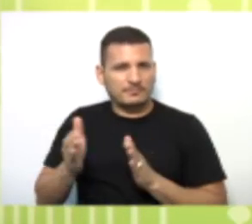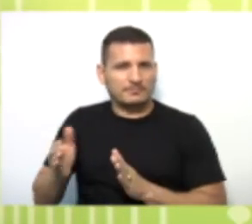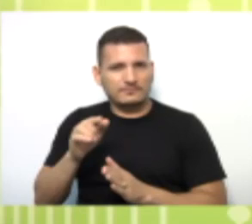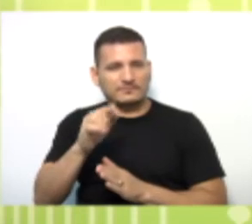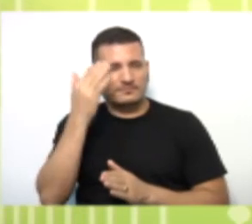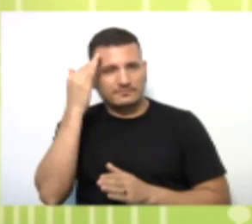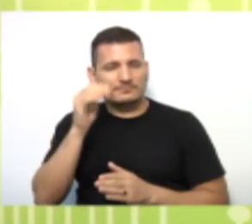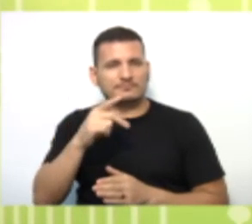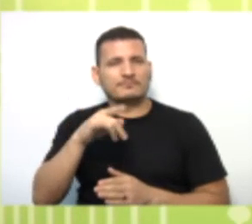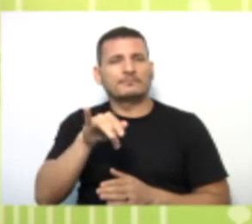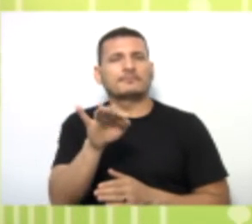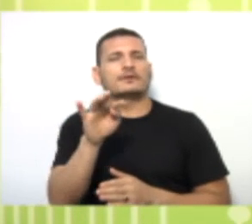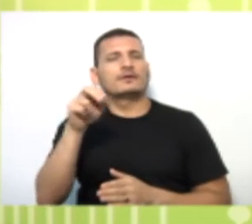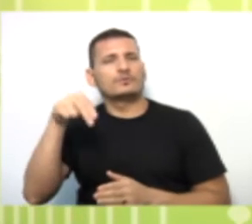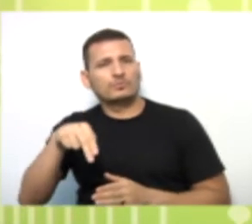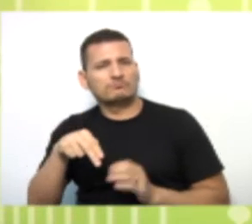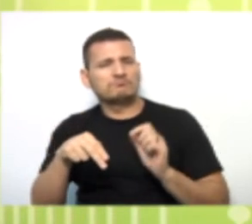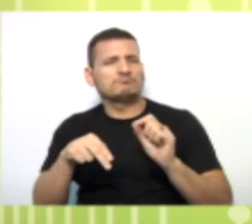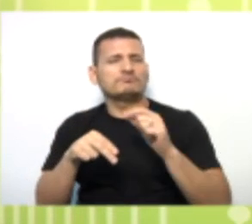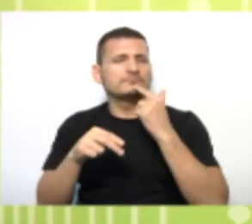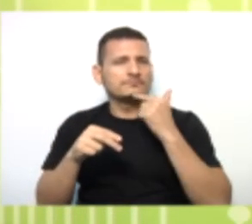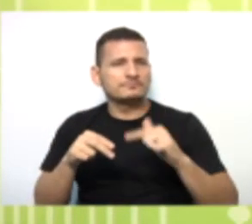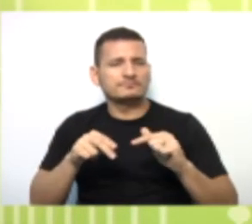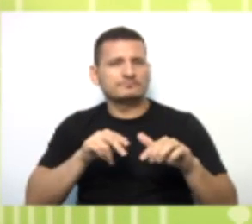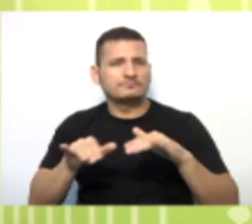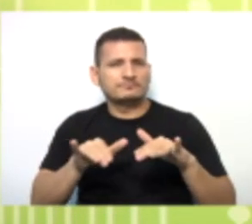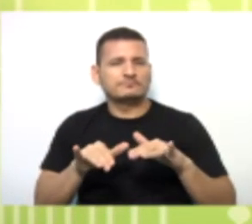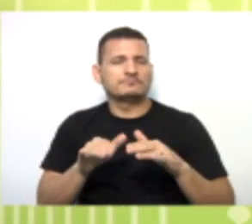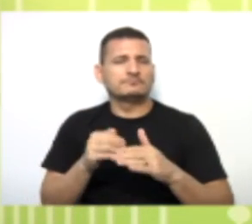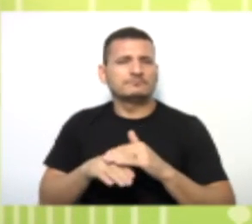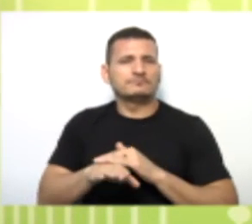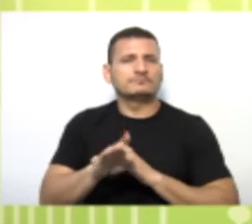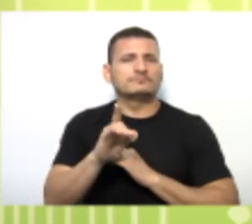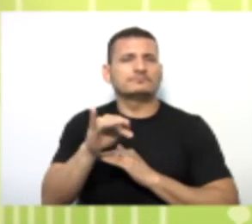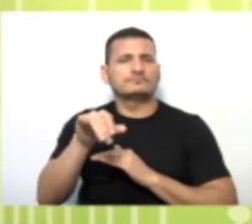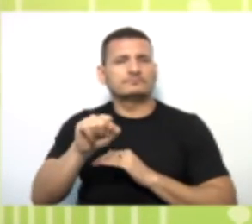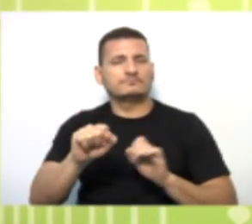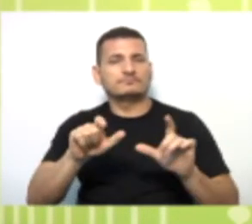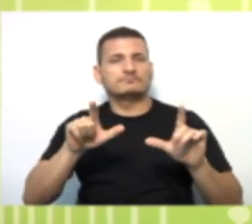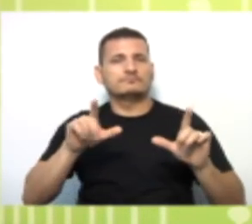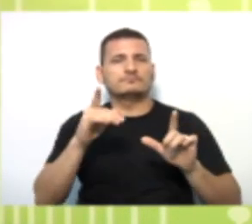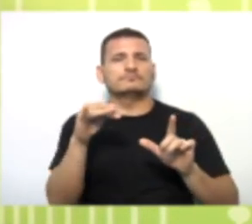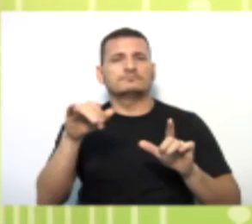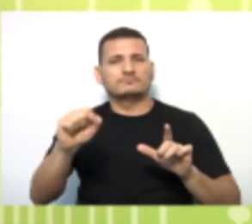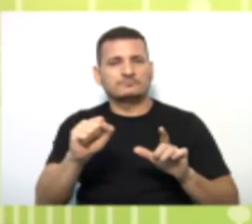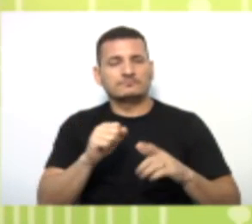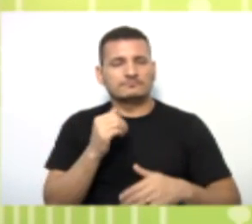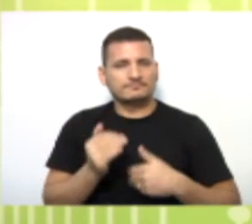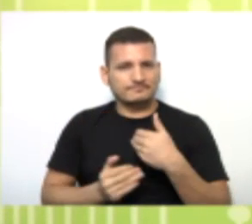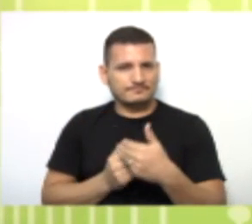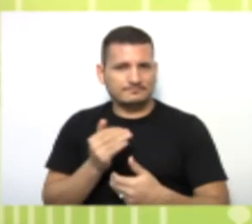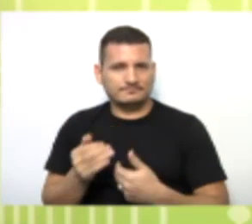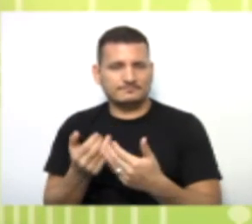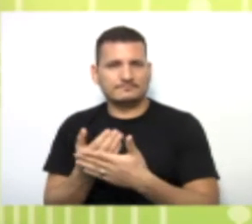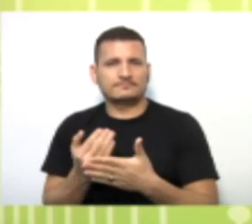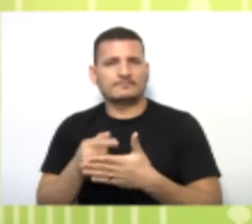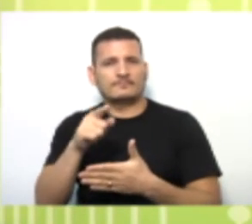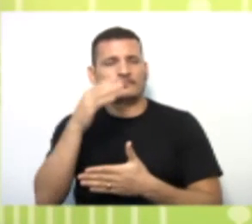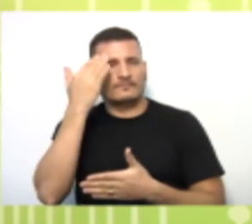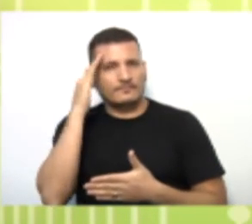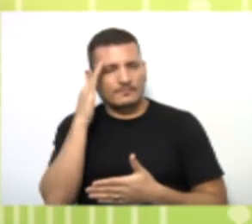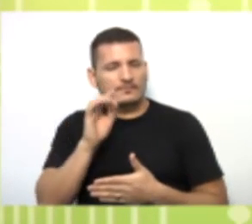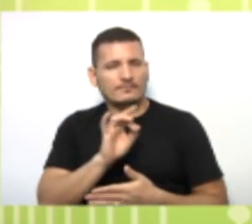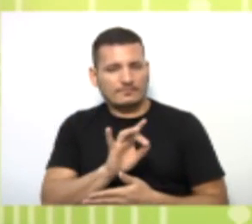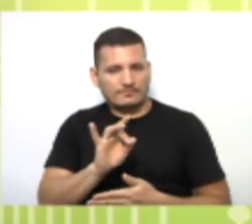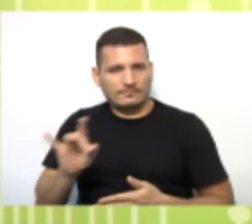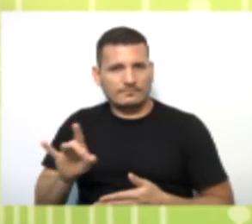é Python, o que é linguagem de programação, o que é entrada de dados, saída de dados. Então, à medida que a gente for estudando, você vai entendendo aos poucos o que é